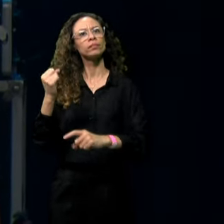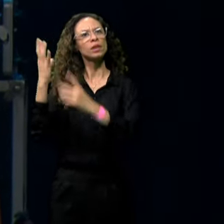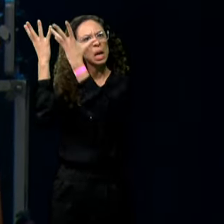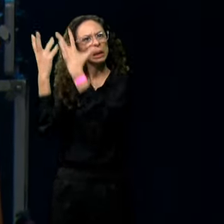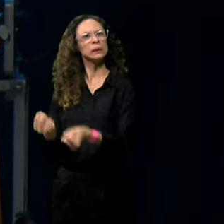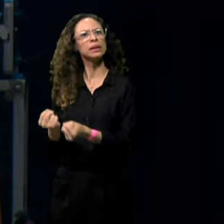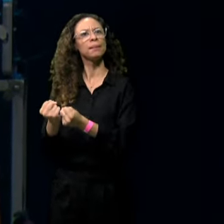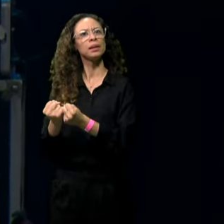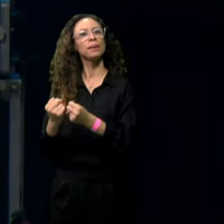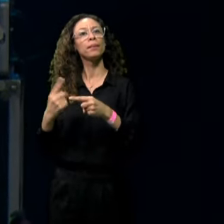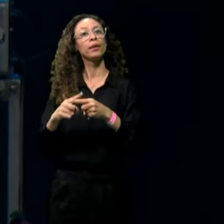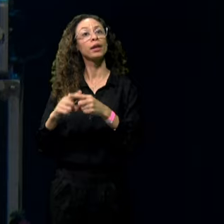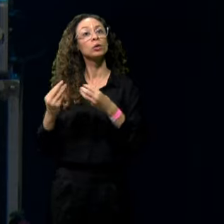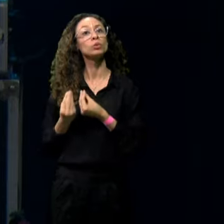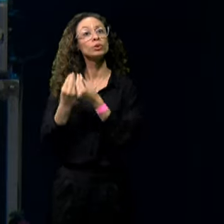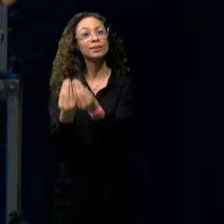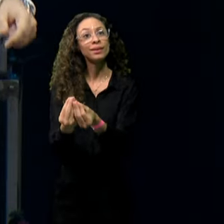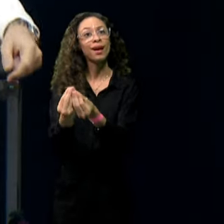geração